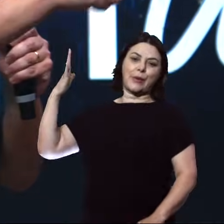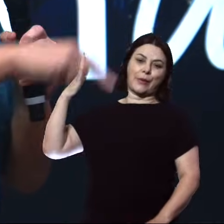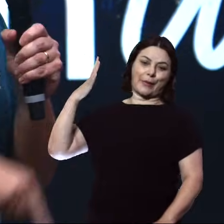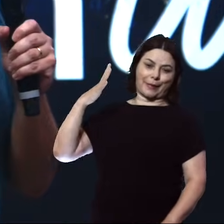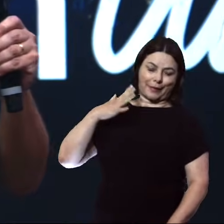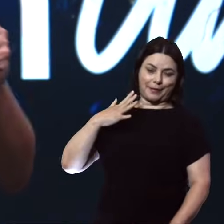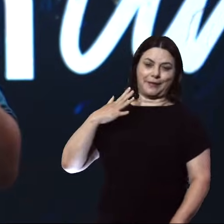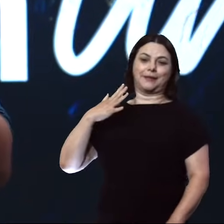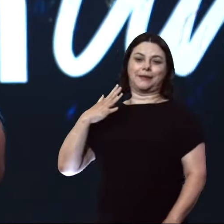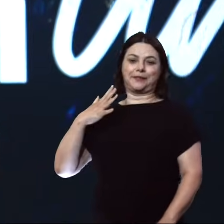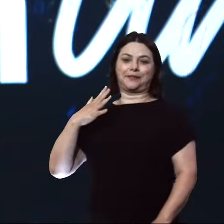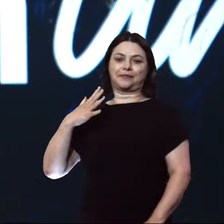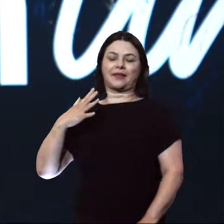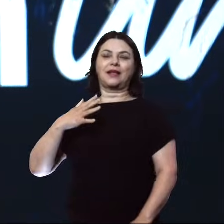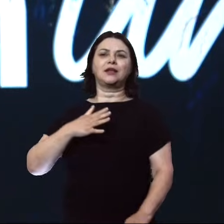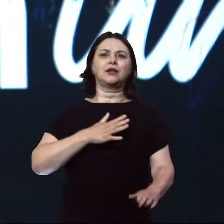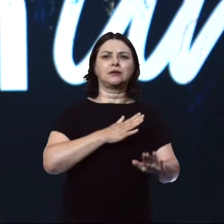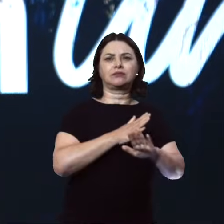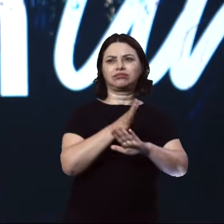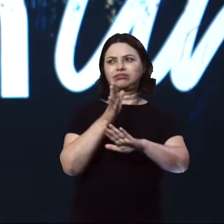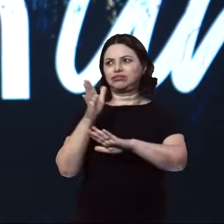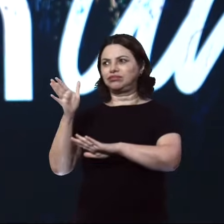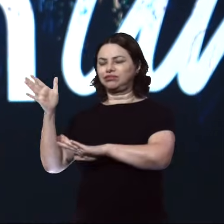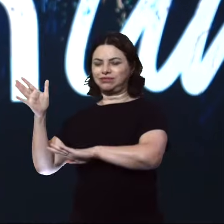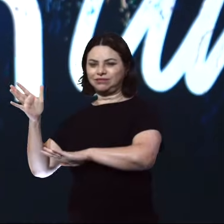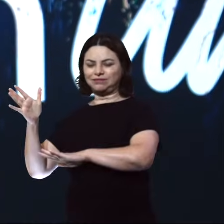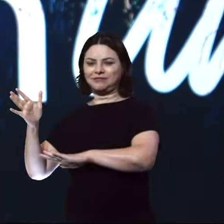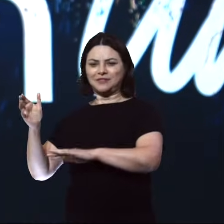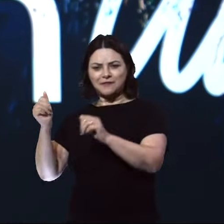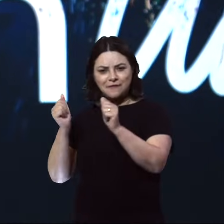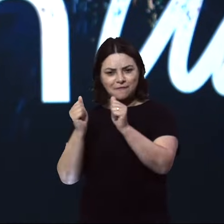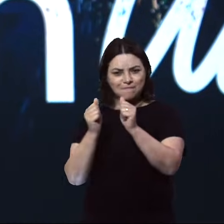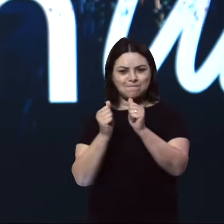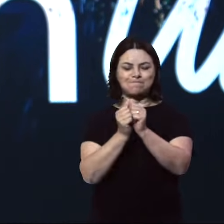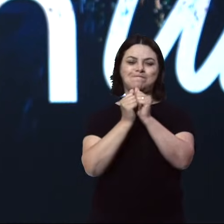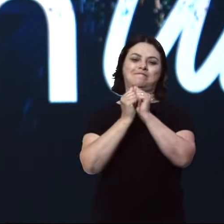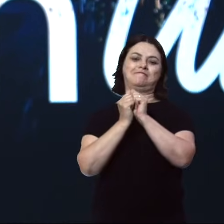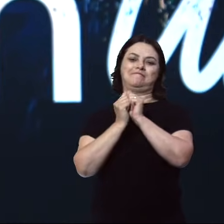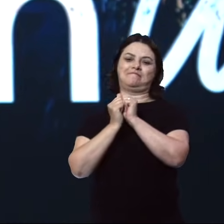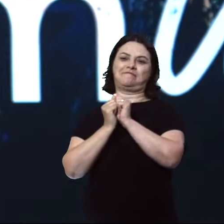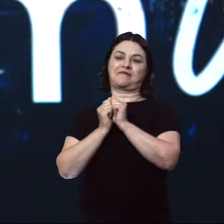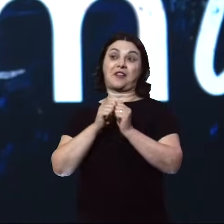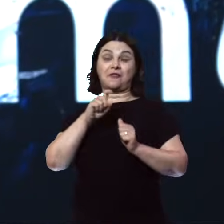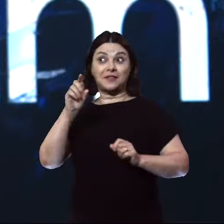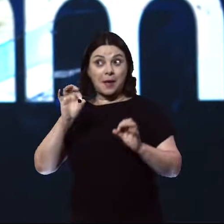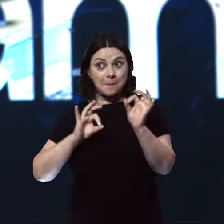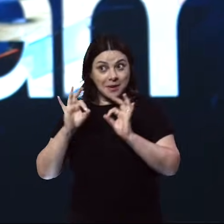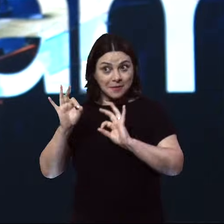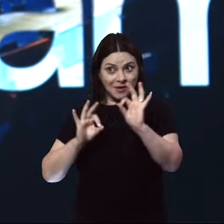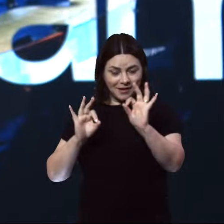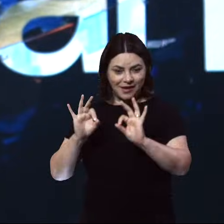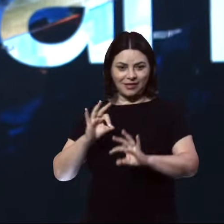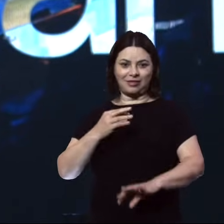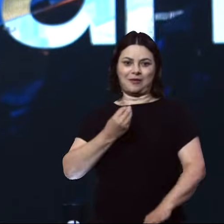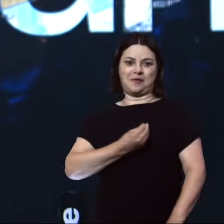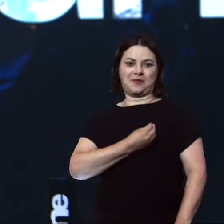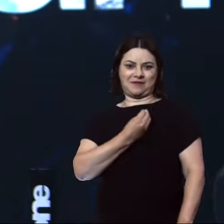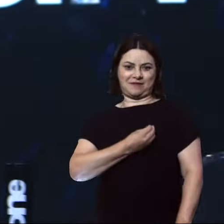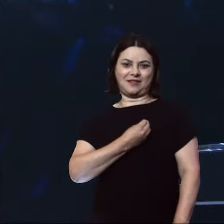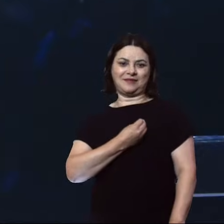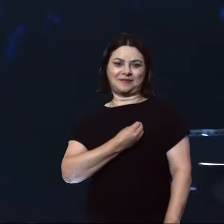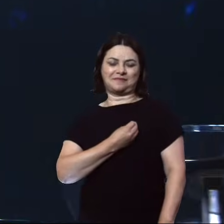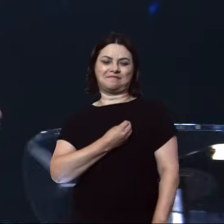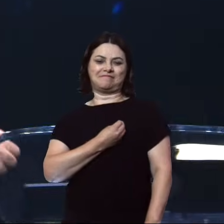você vai levar esse poder com você. Será que você está pronto para viver dessa forma? É disso que você está cheio para começar o